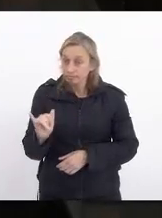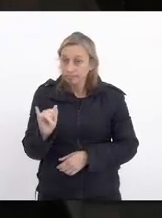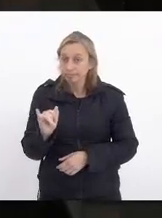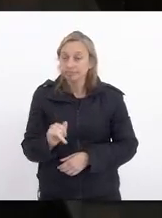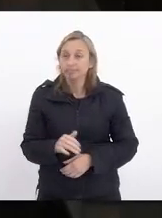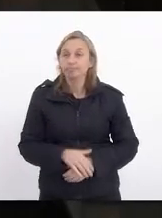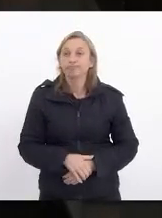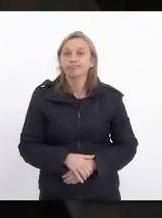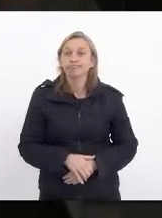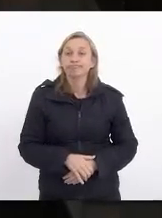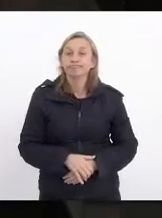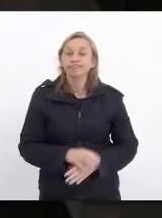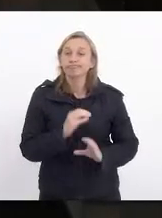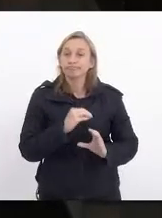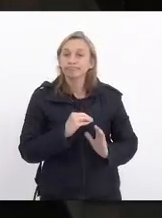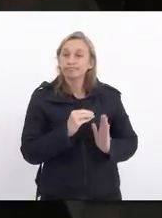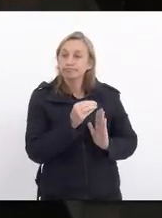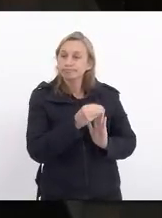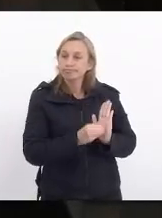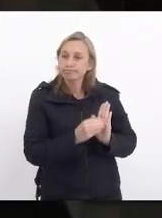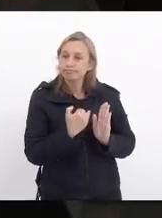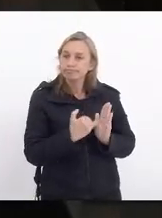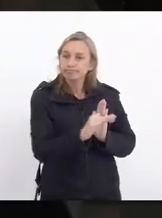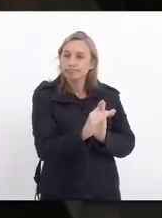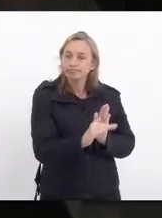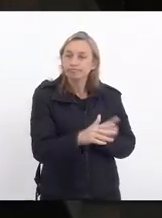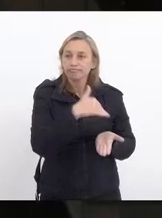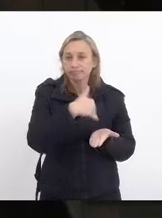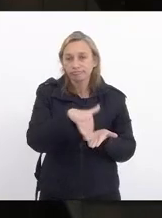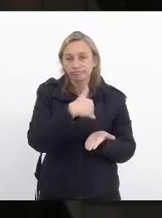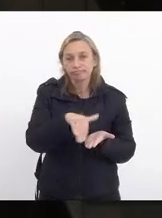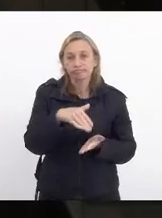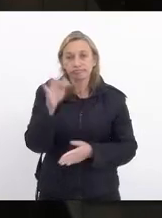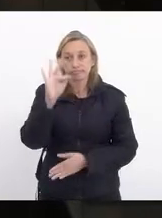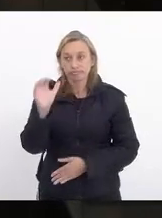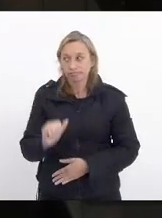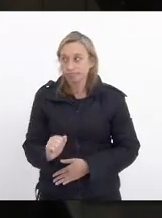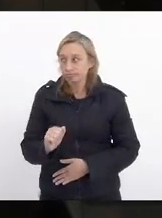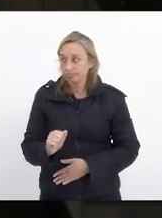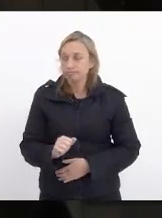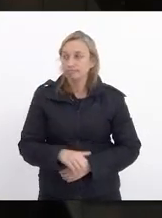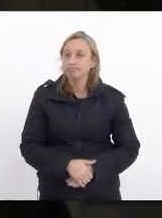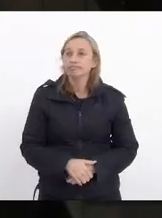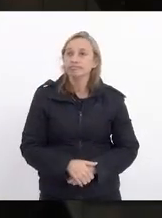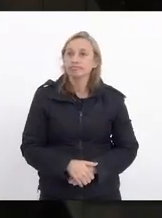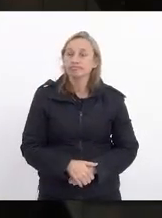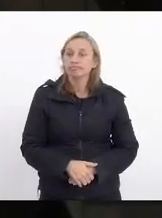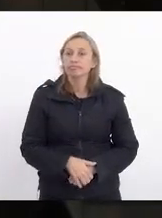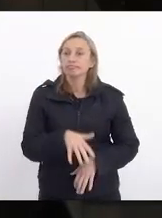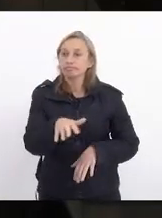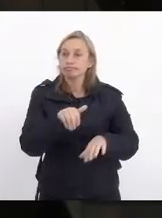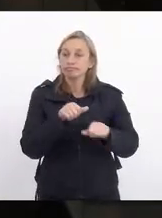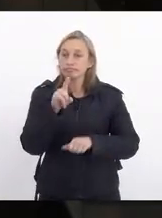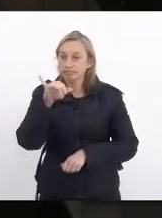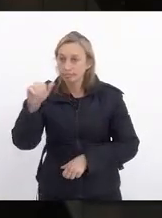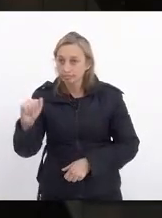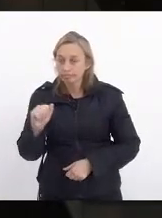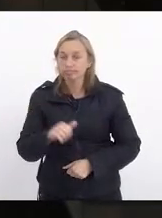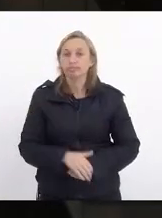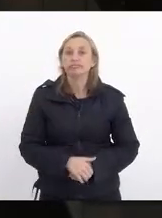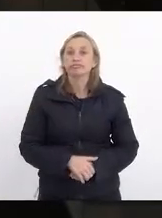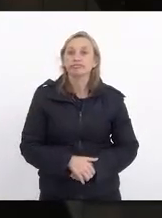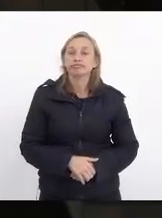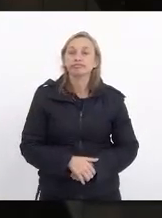nós oficiamos a secretaria de fazenda oficiamos ao ideia